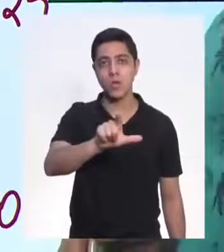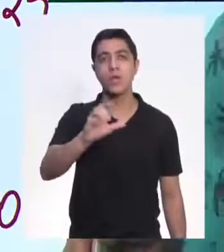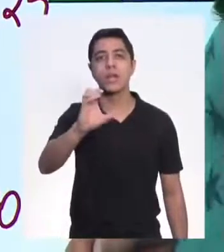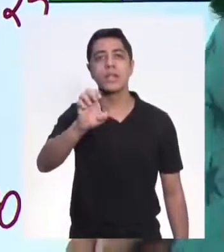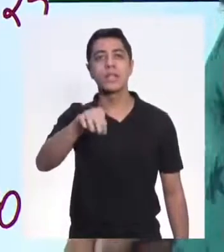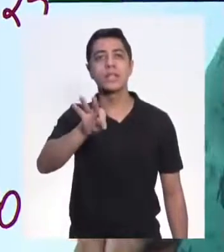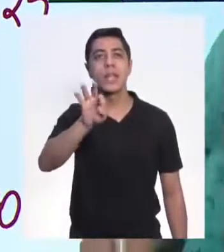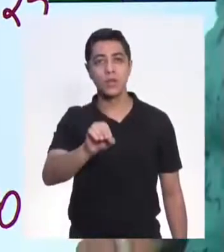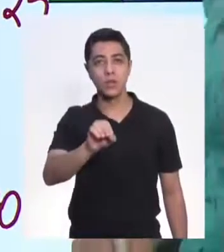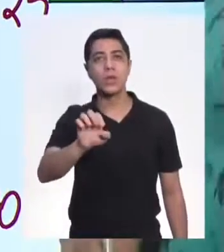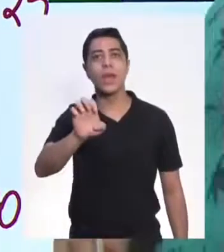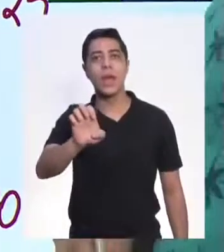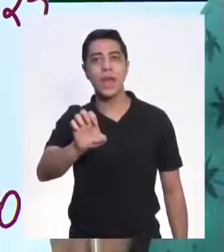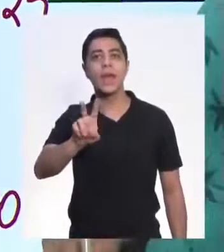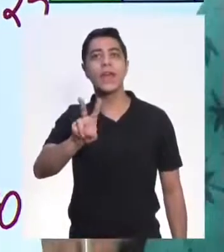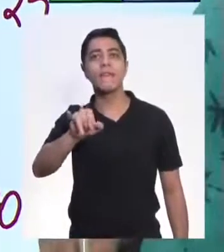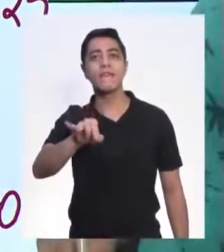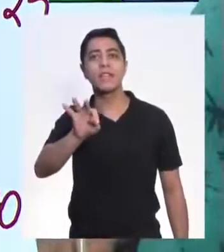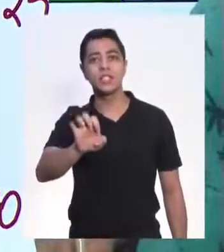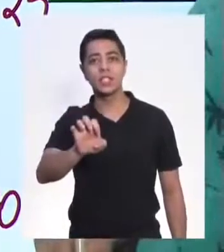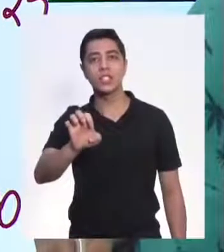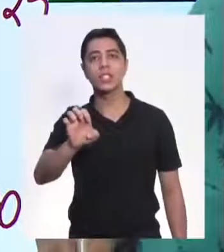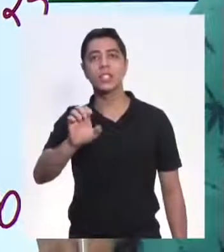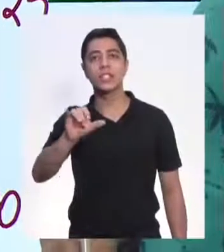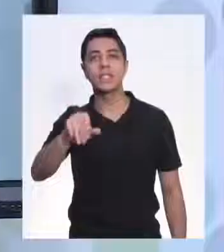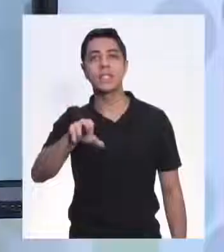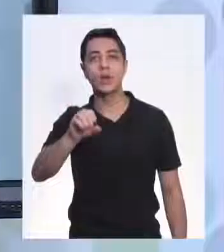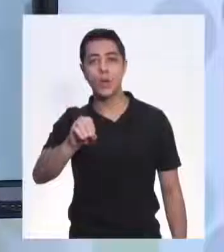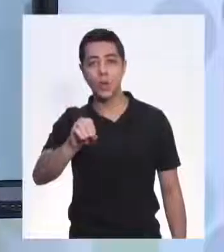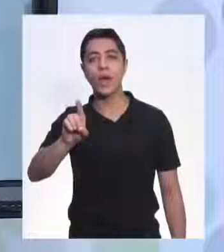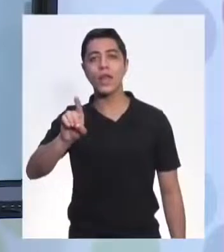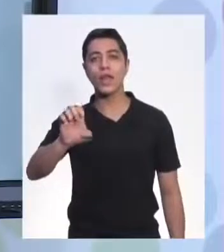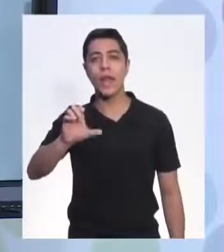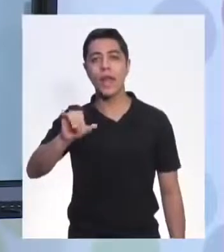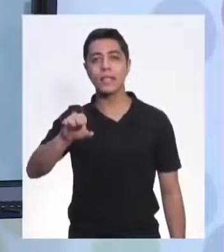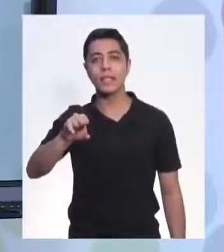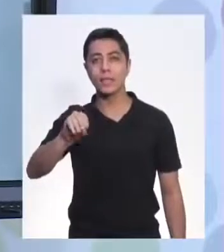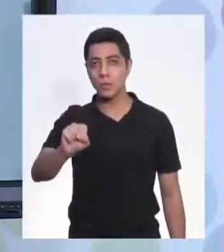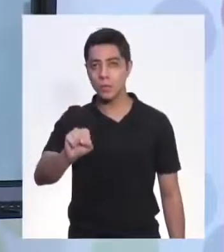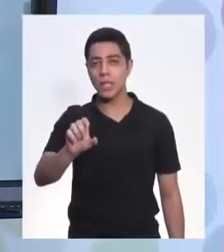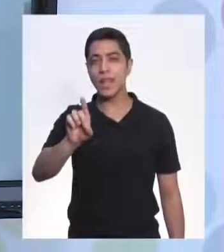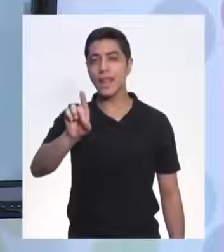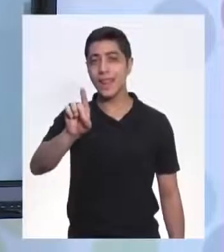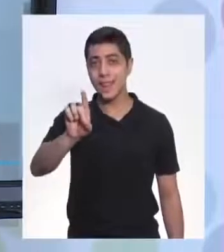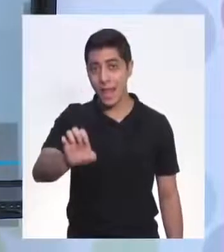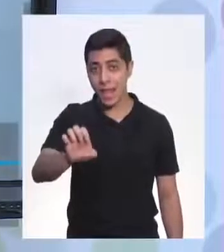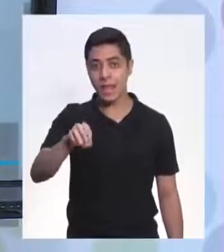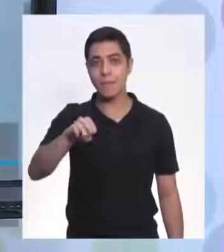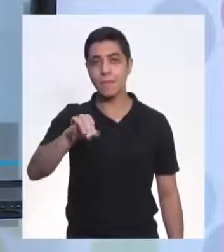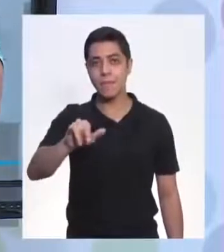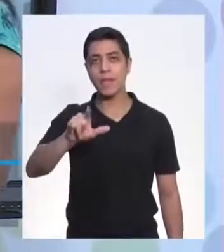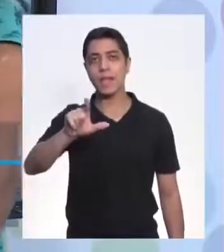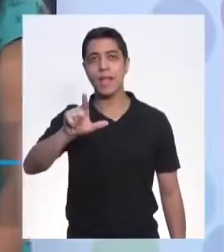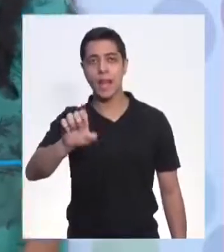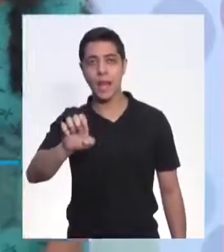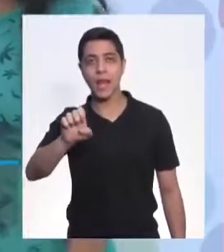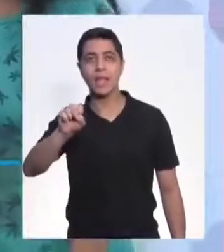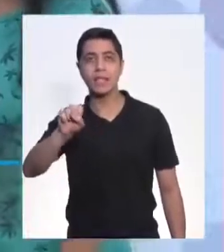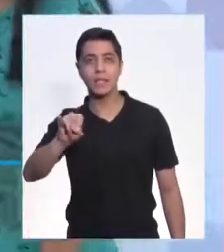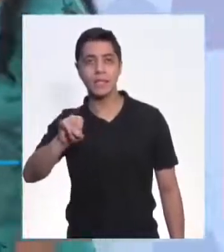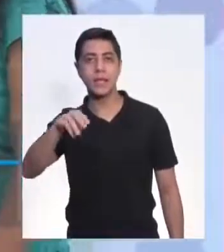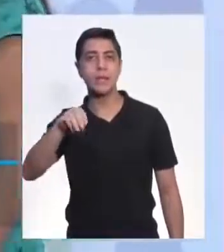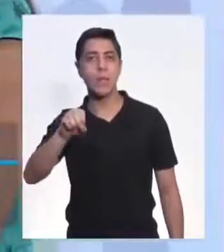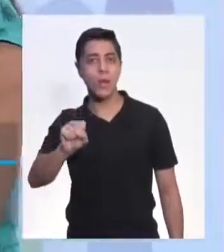3.125 décimos de milésimos. Ok? Entenderam como faz? Vamos fazer mais